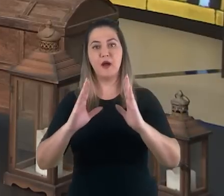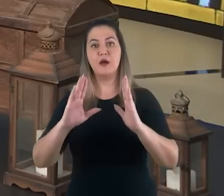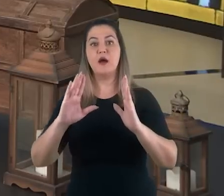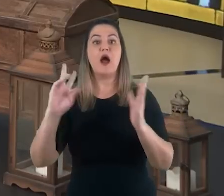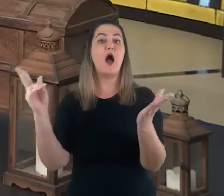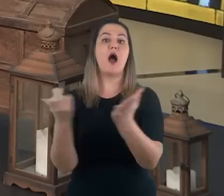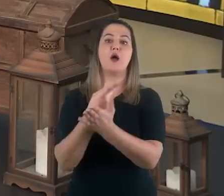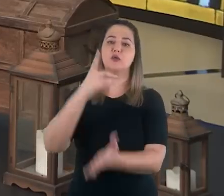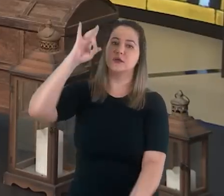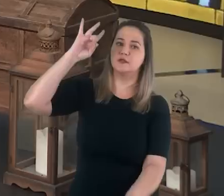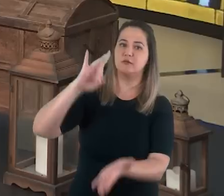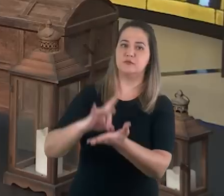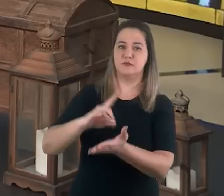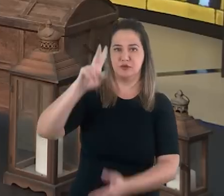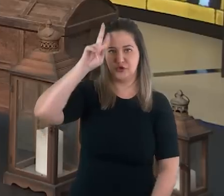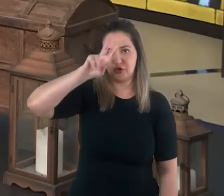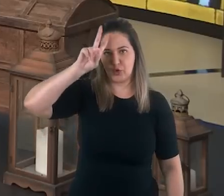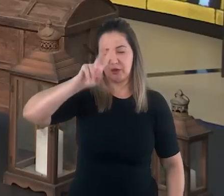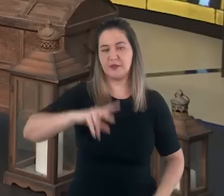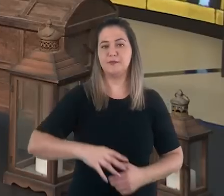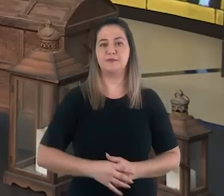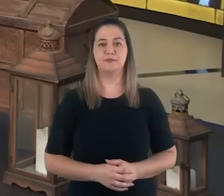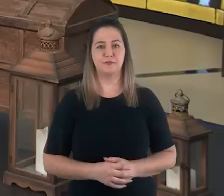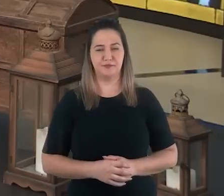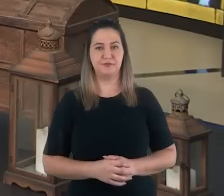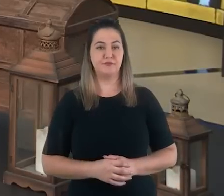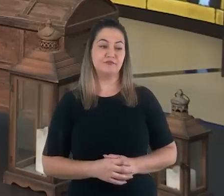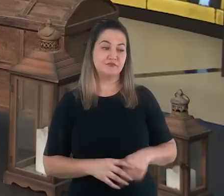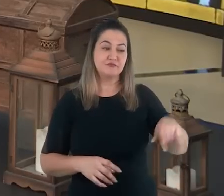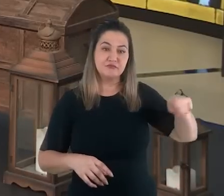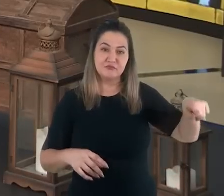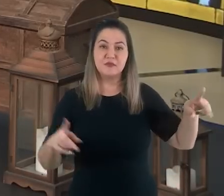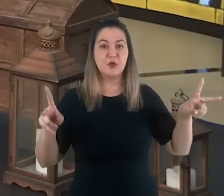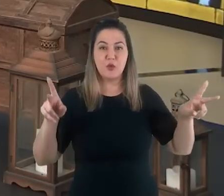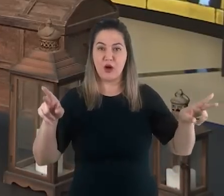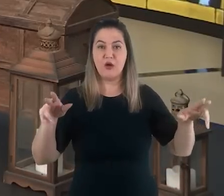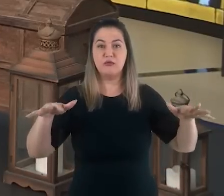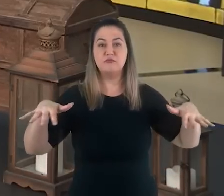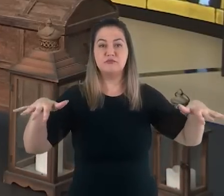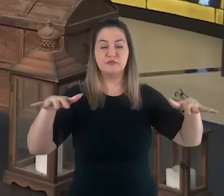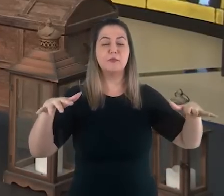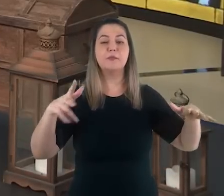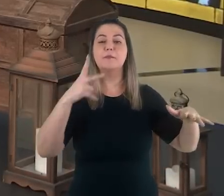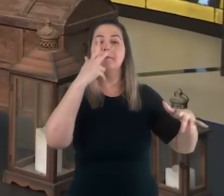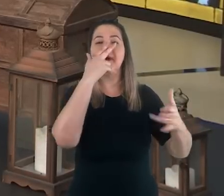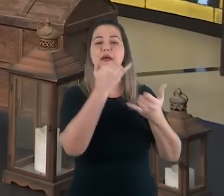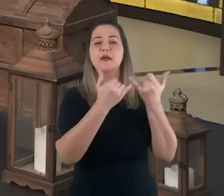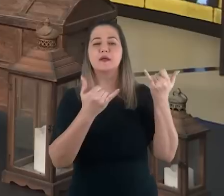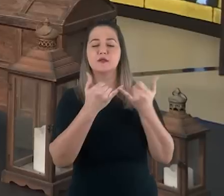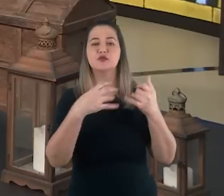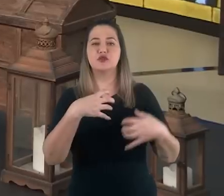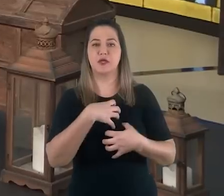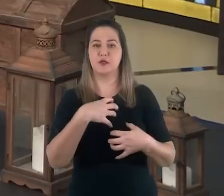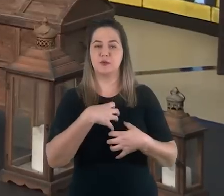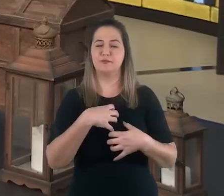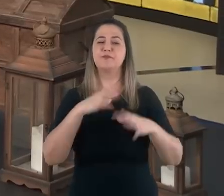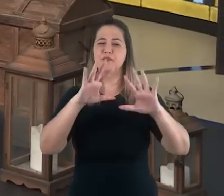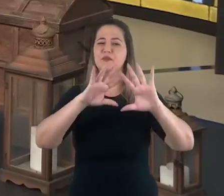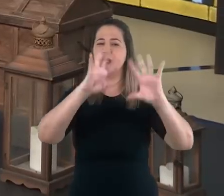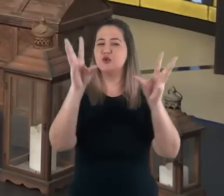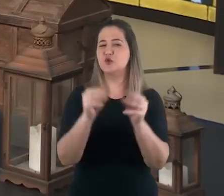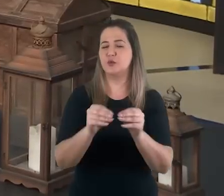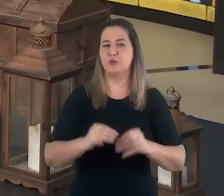de acordo com a época do cenário babilônico de uma época anterior. Em outras palavras, Deus, ao dar a sua visão ao